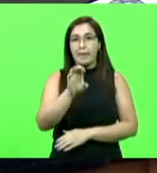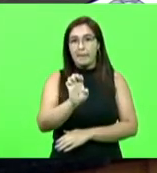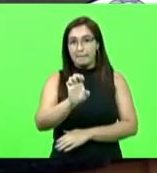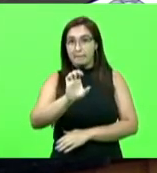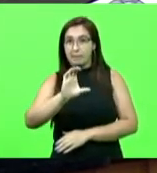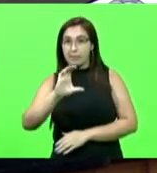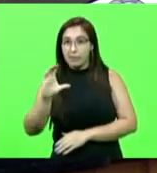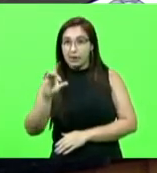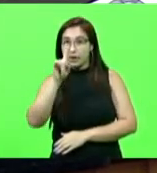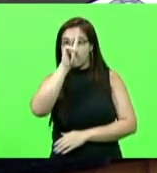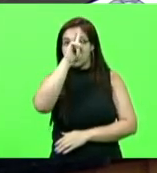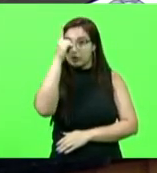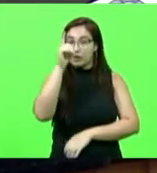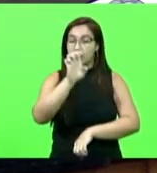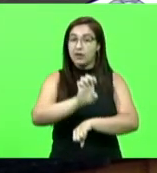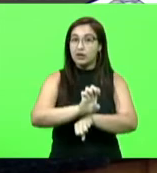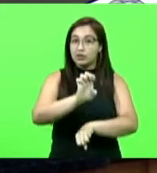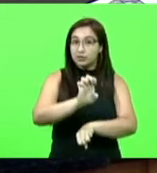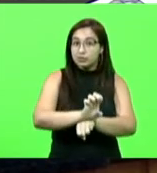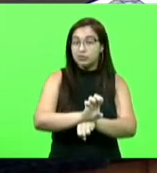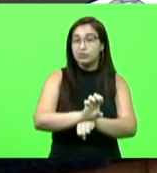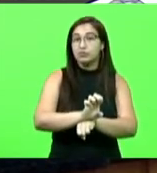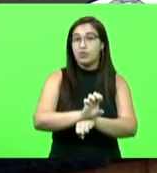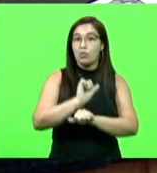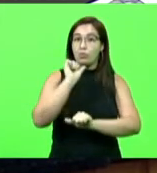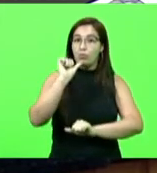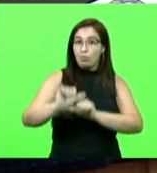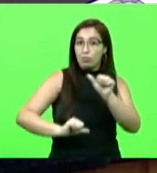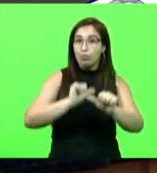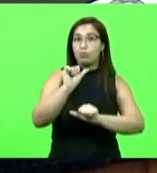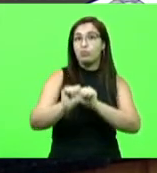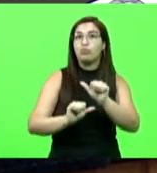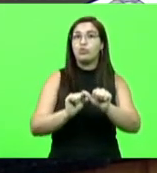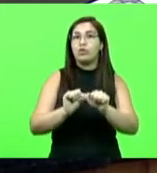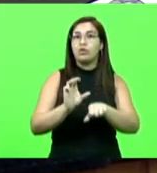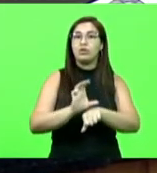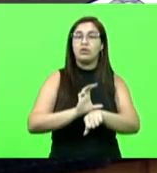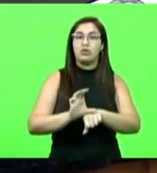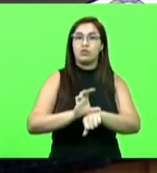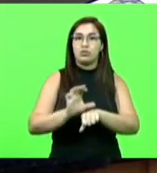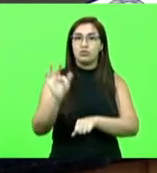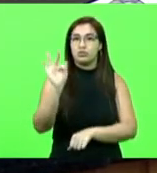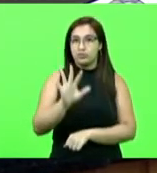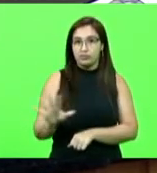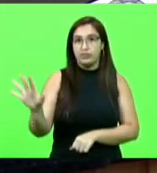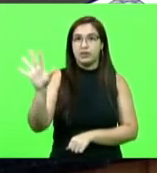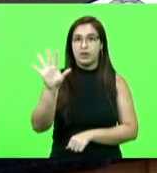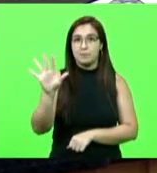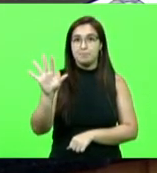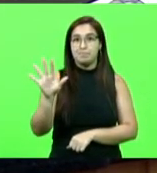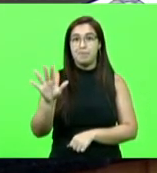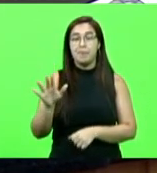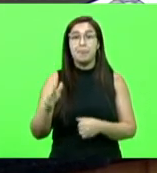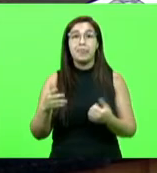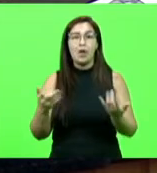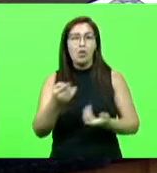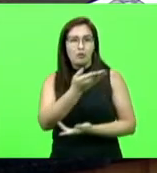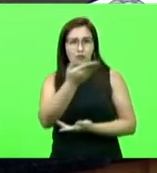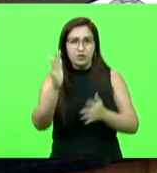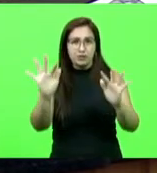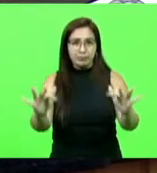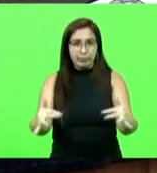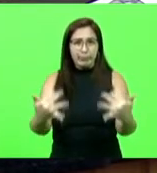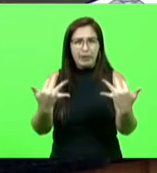iniciativa estadual para reformular a nossa Constituição Federal. E agora, quem está nos assistindo pode estar um